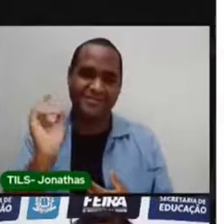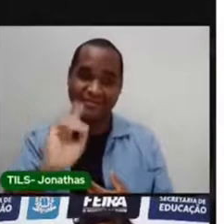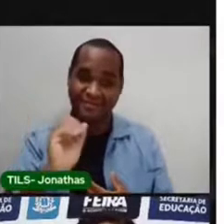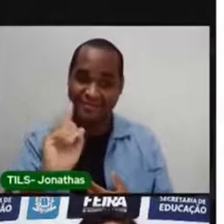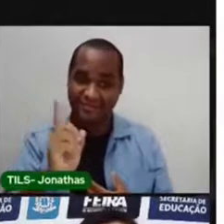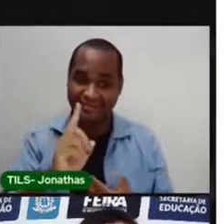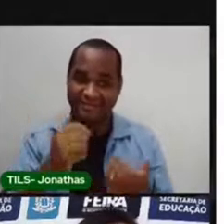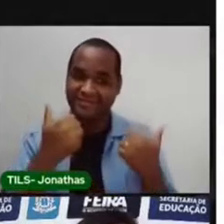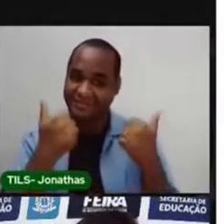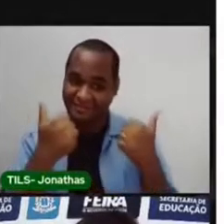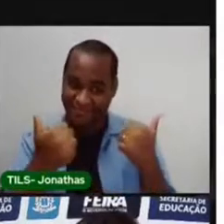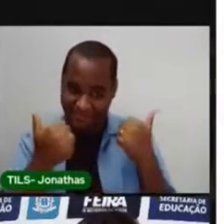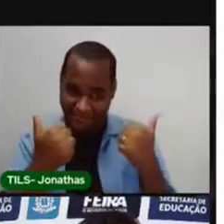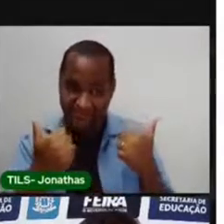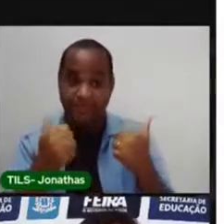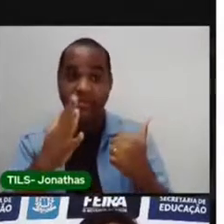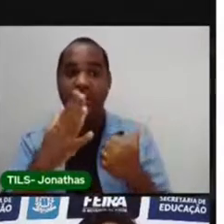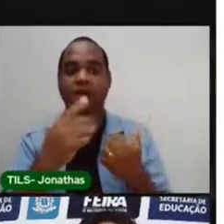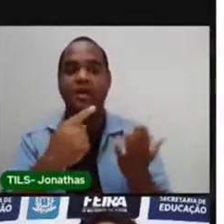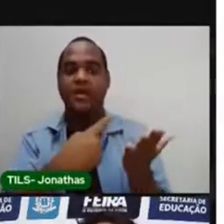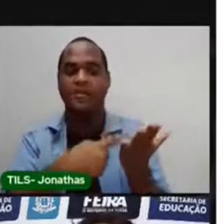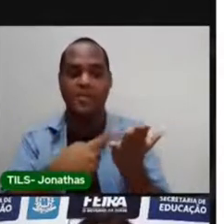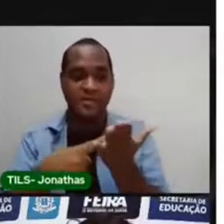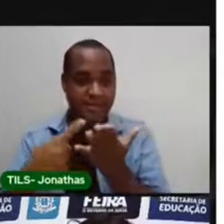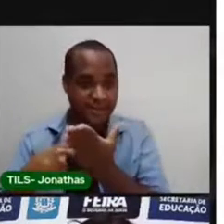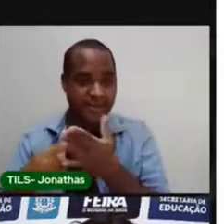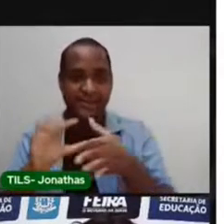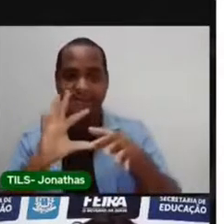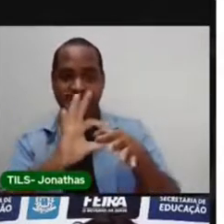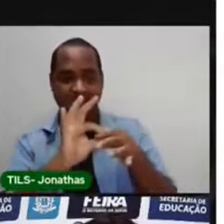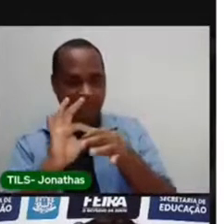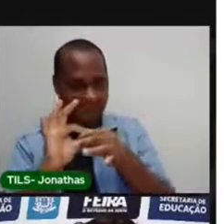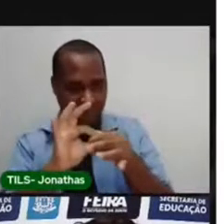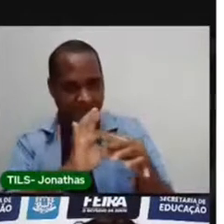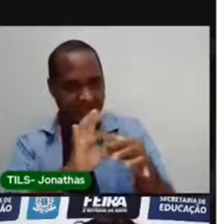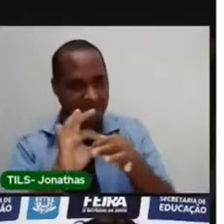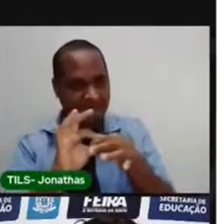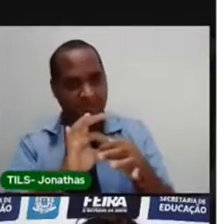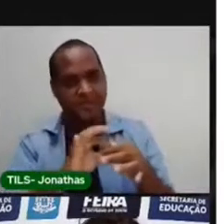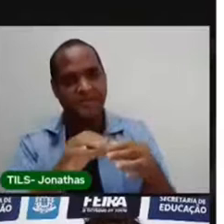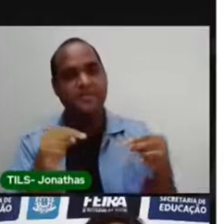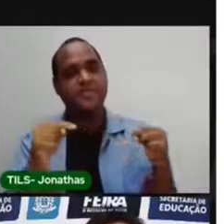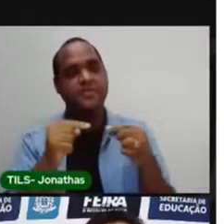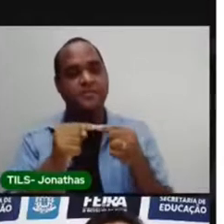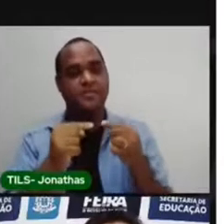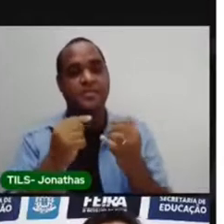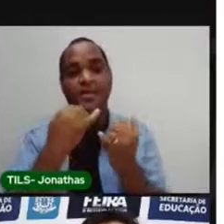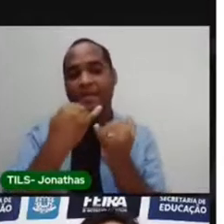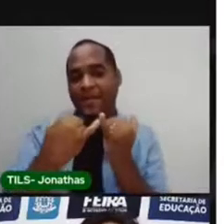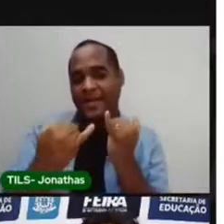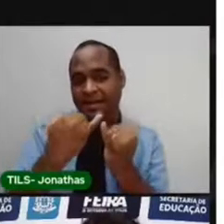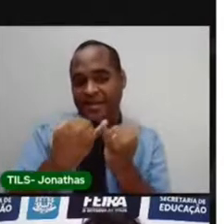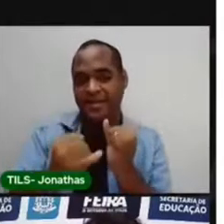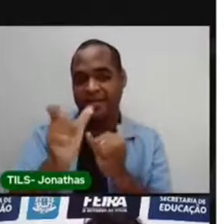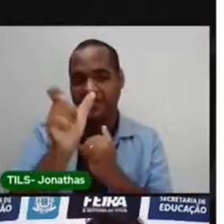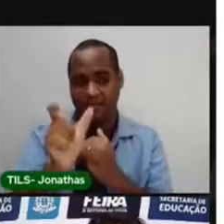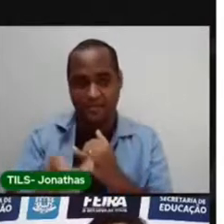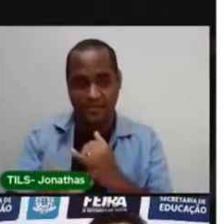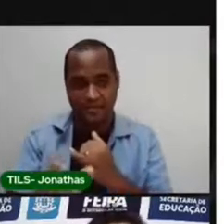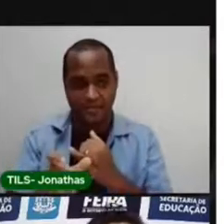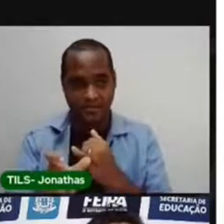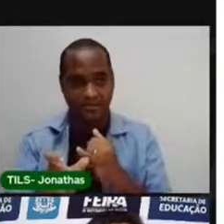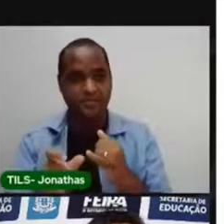as rimas. Porque as rimas, elas têm as terminações parecidas e o som